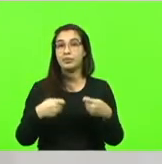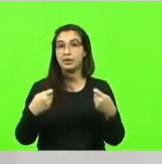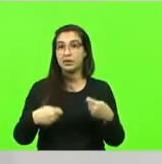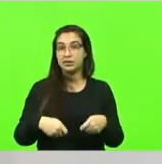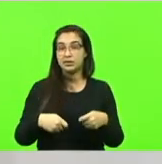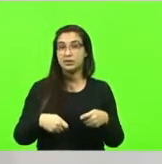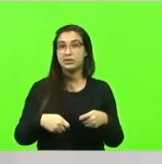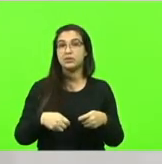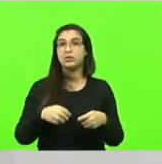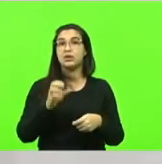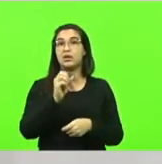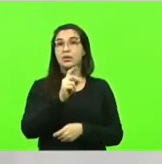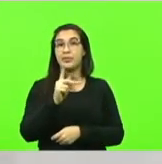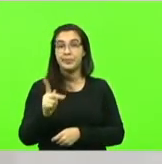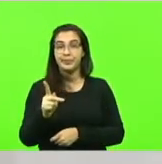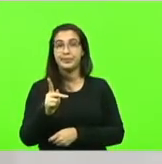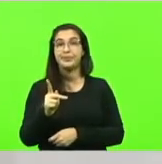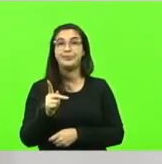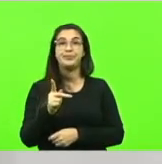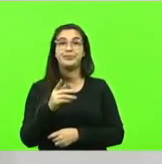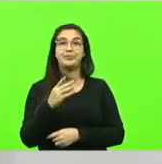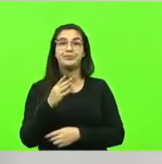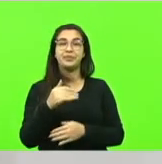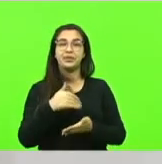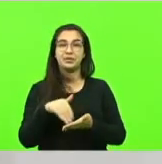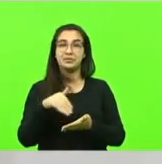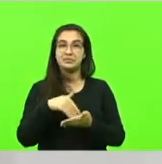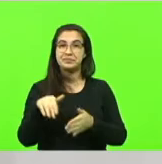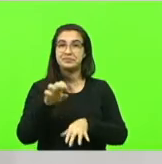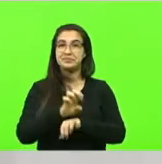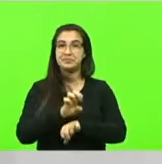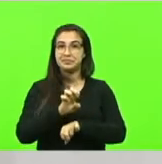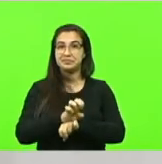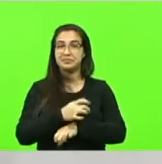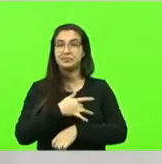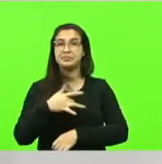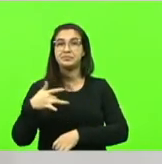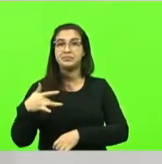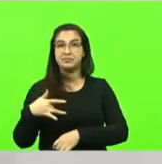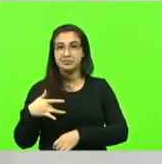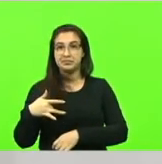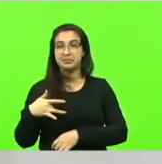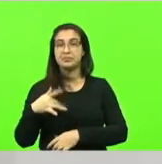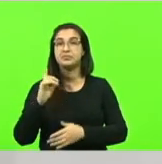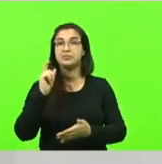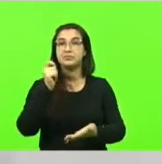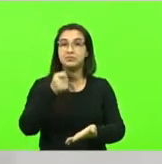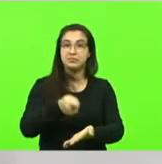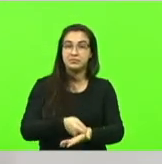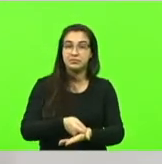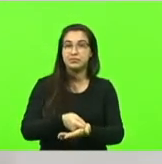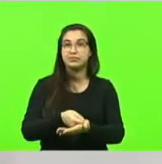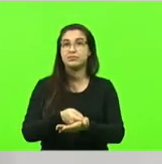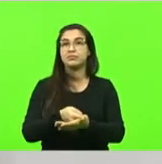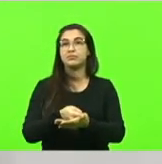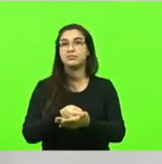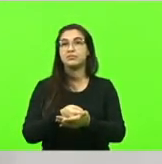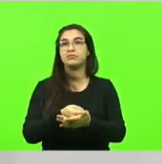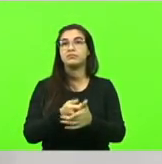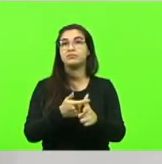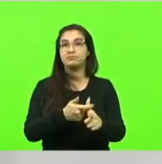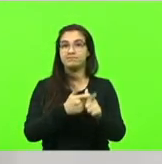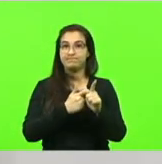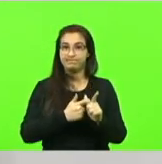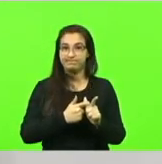operacionalização de que a Secretaria Estadual de Saúde, secretário André Mota, pague o que está devendo para o